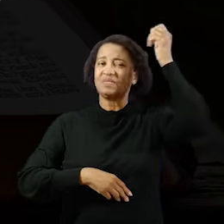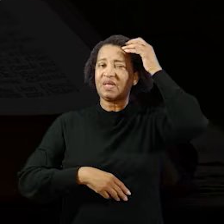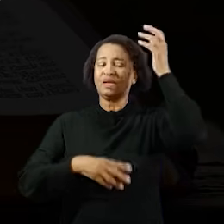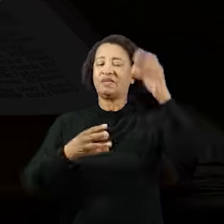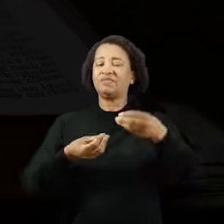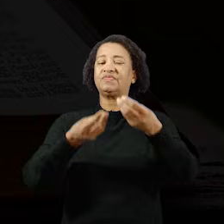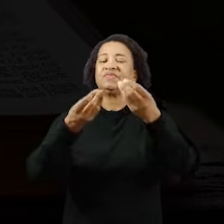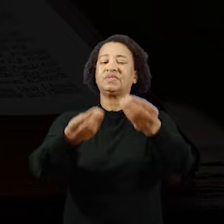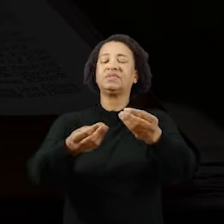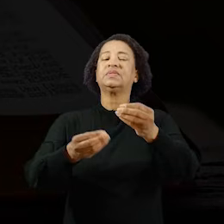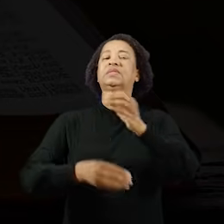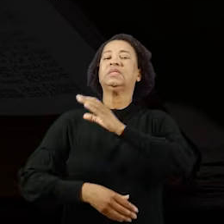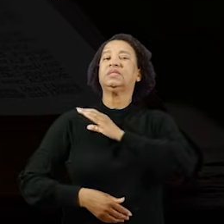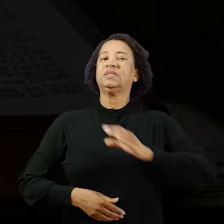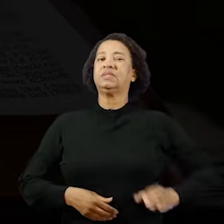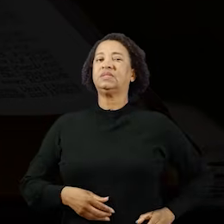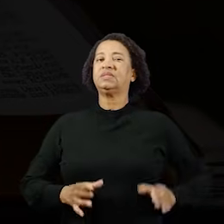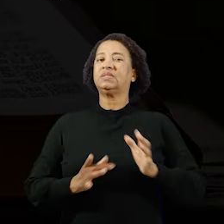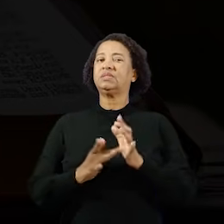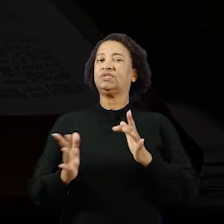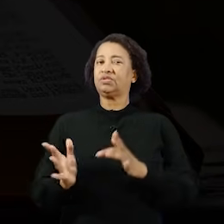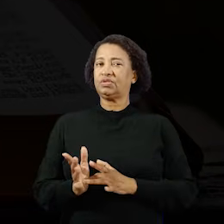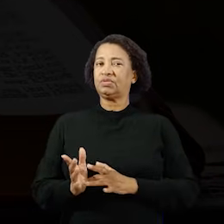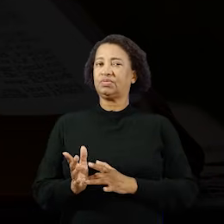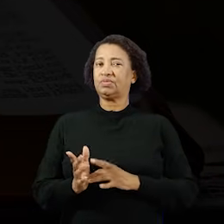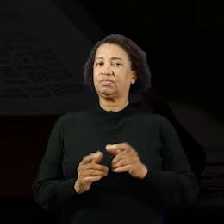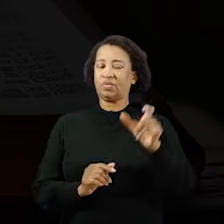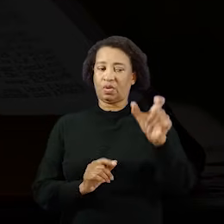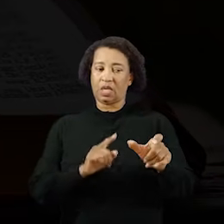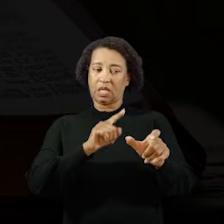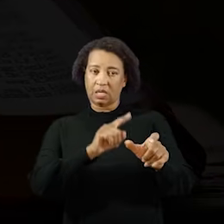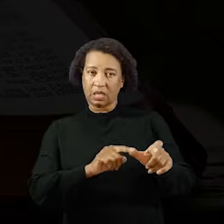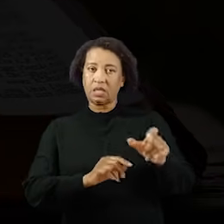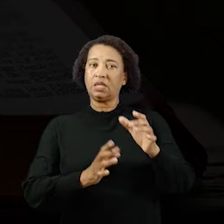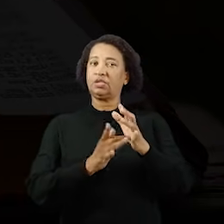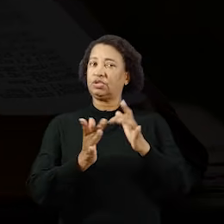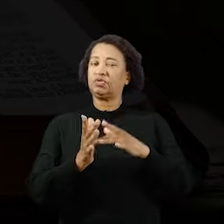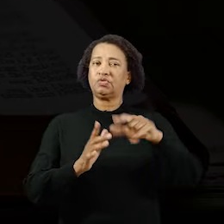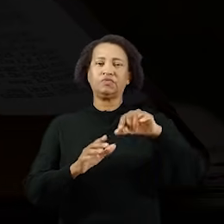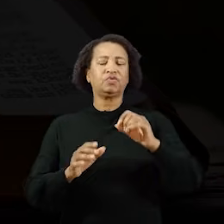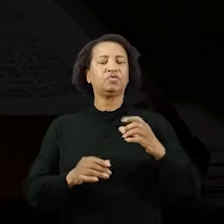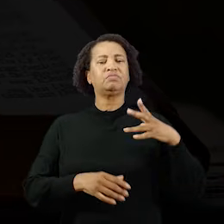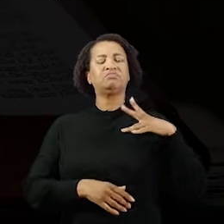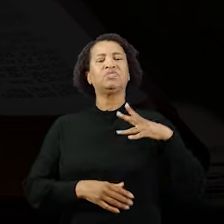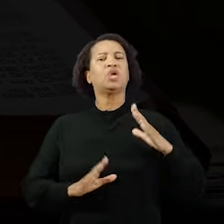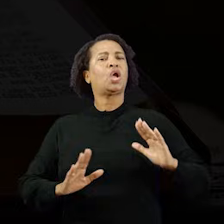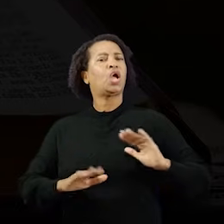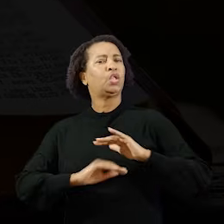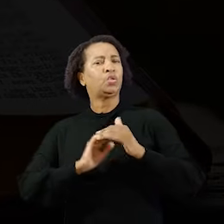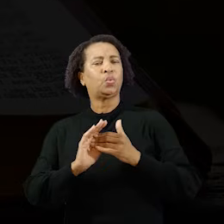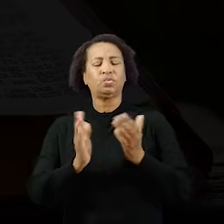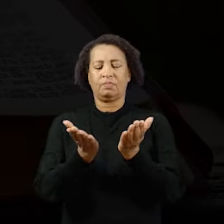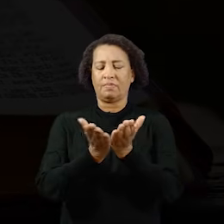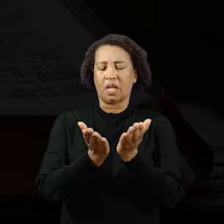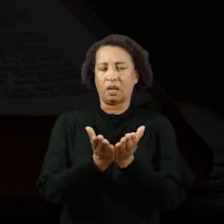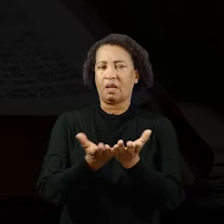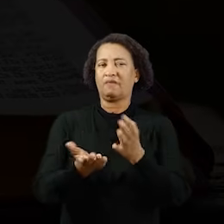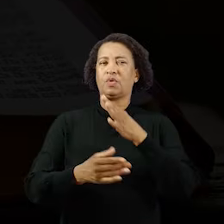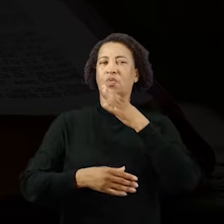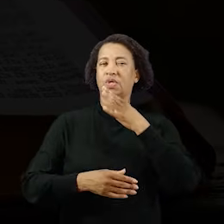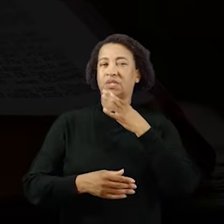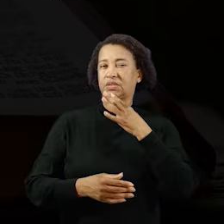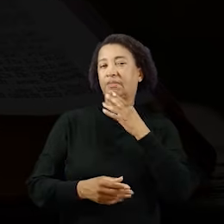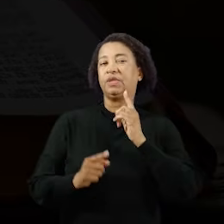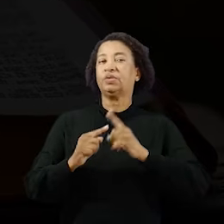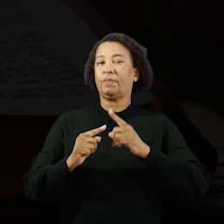foi dada por Ele em Cristo Jesus. Pois nele vocês foram enriquecidos em tudo, isto é, em toda palavra, e em